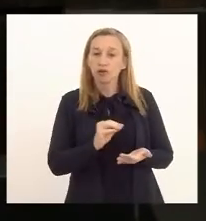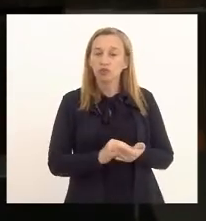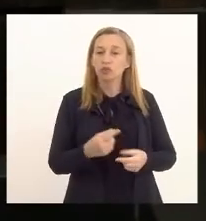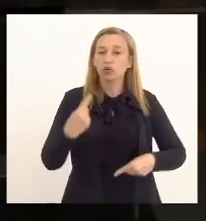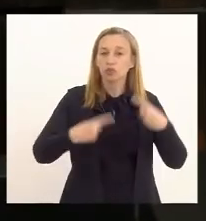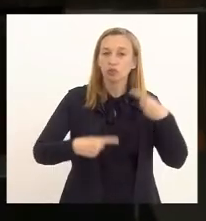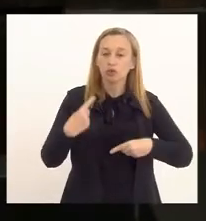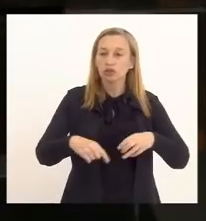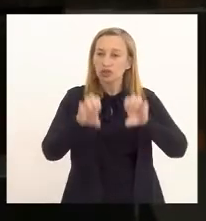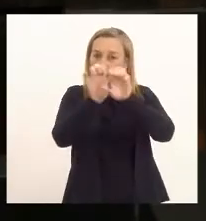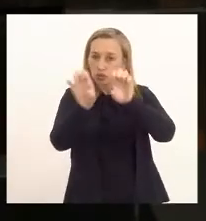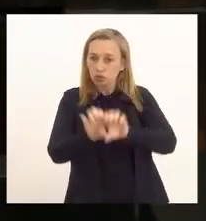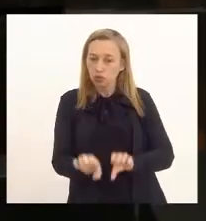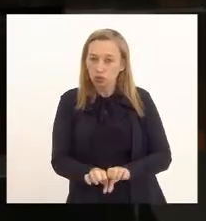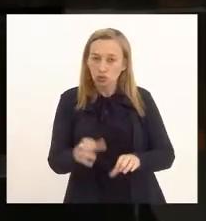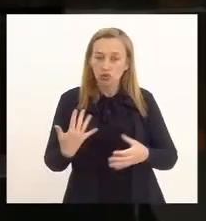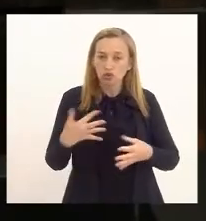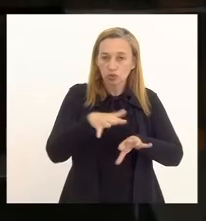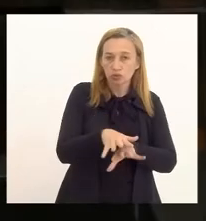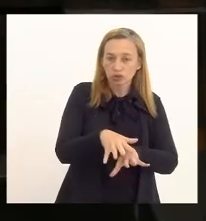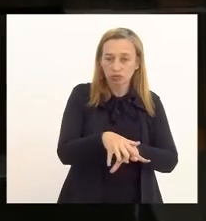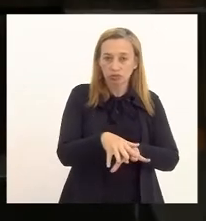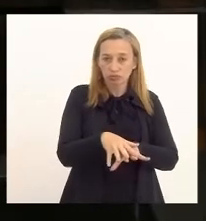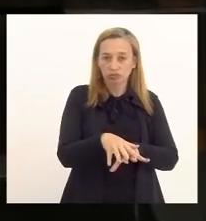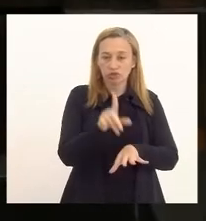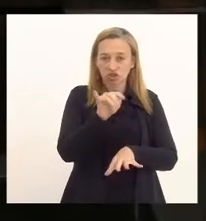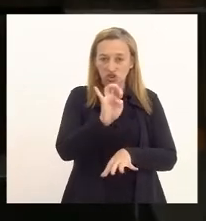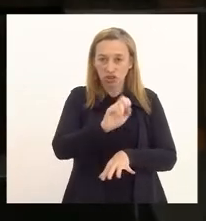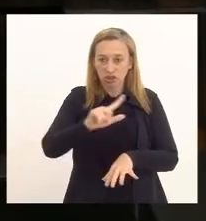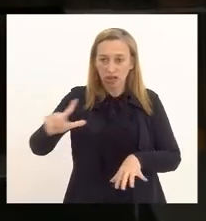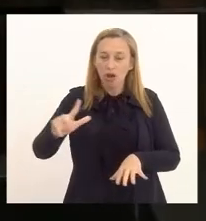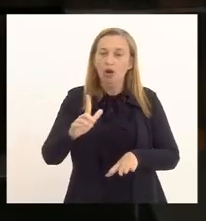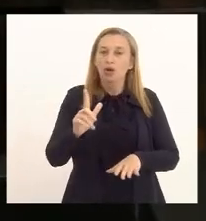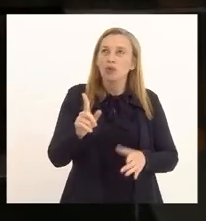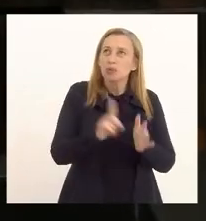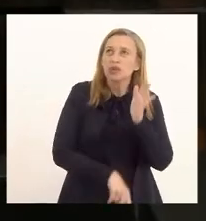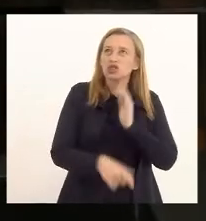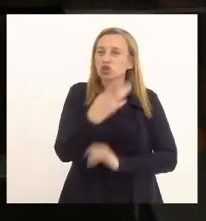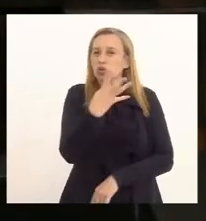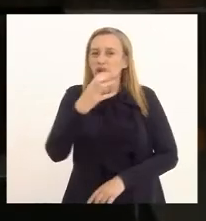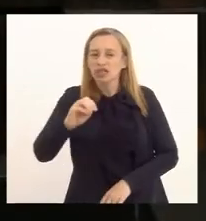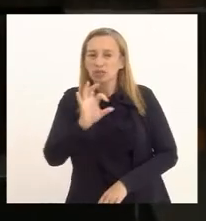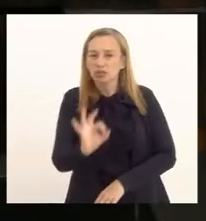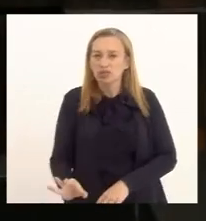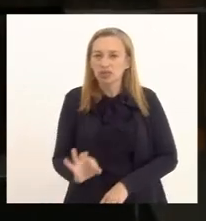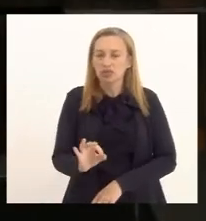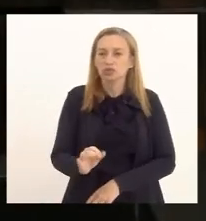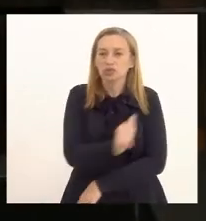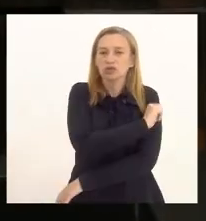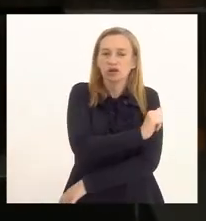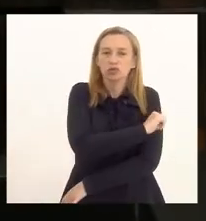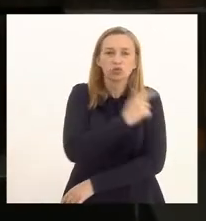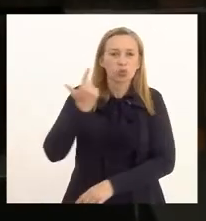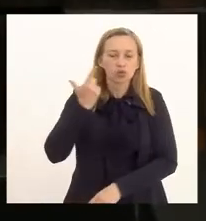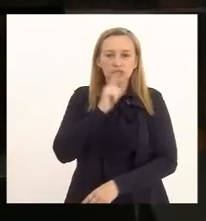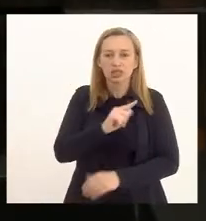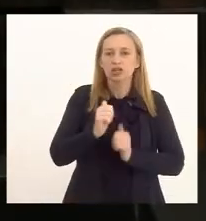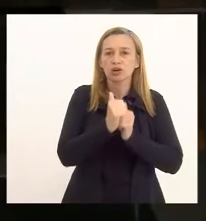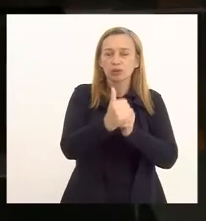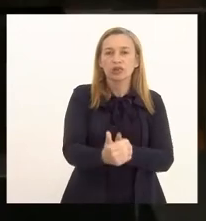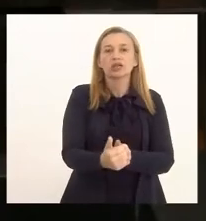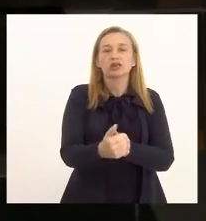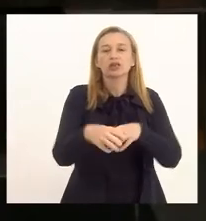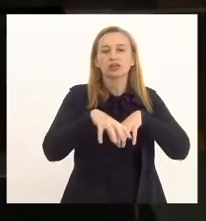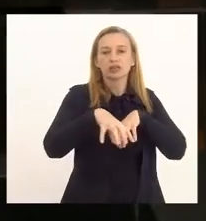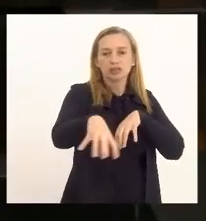política estruturante de inclusão digital. Menos de 40% dos estudantes conseguiram, de fato, acompanhar as